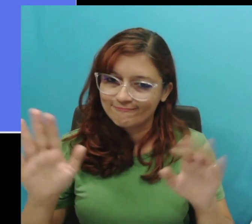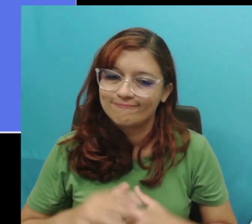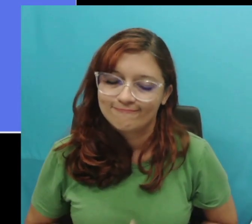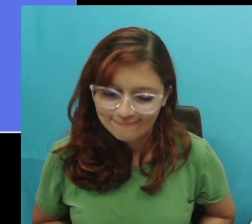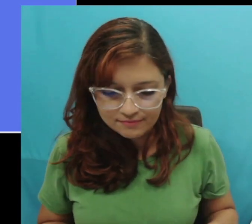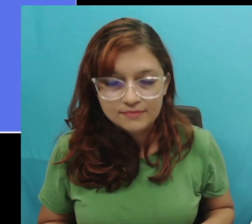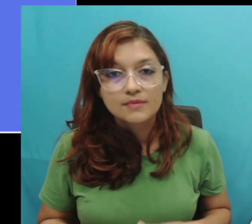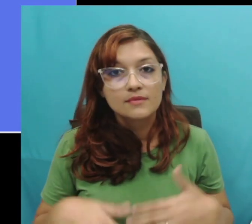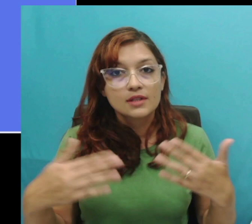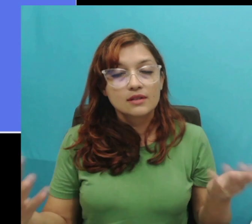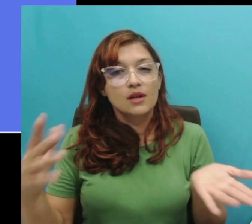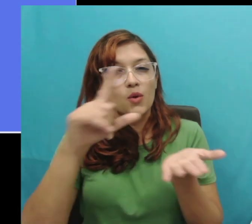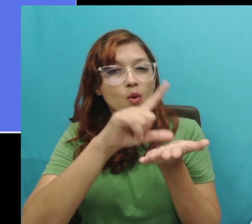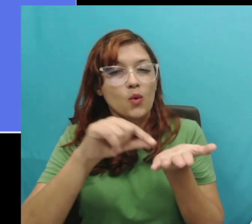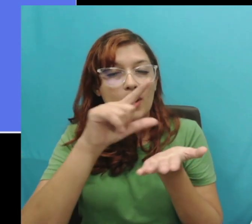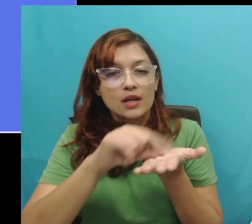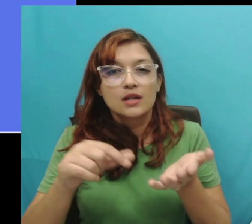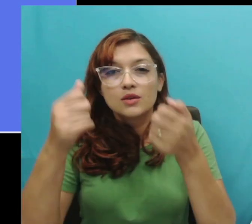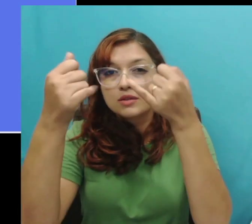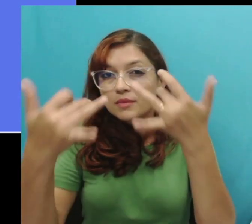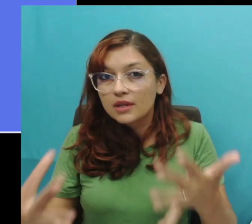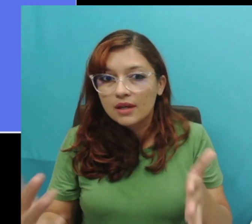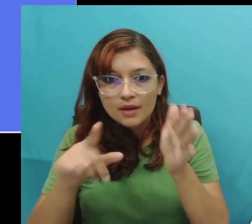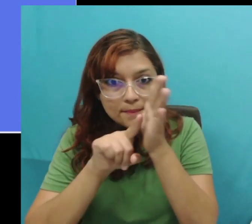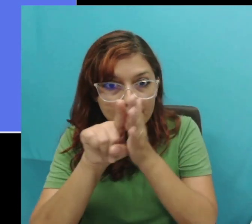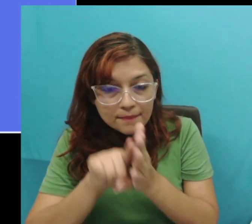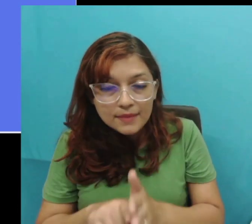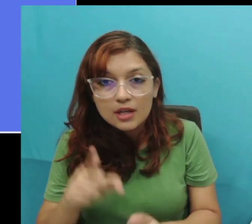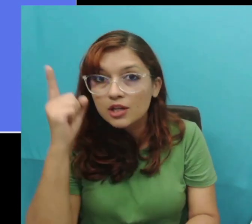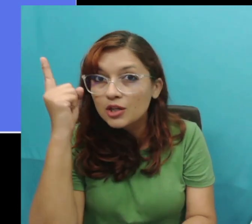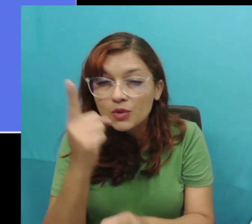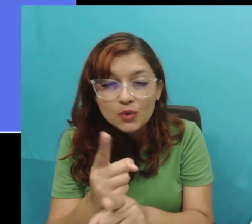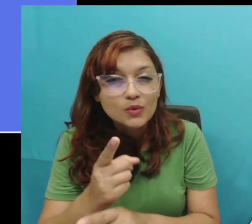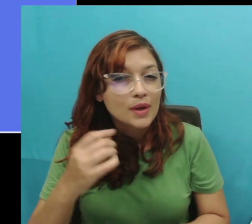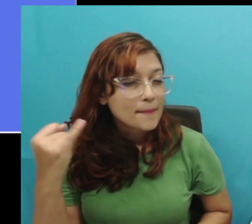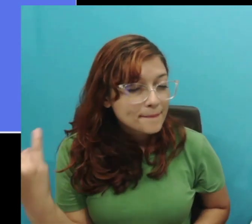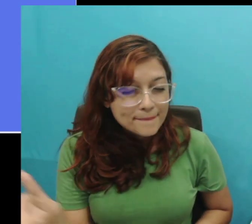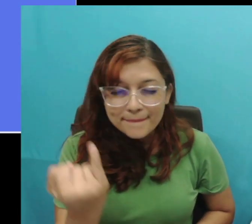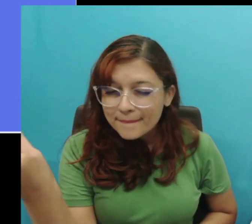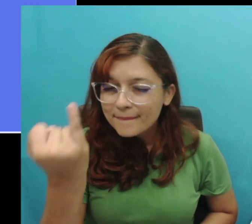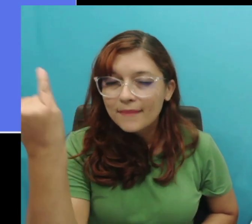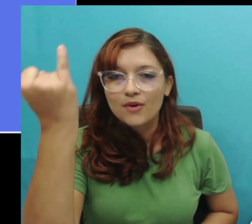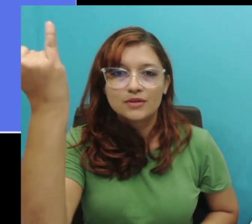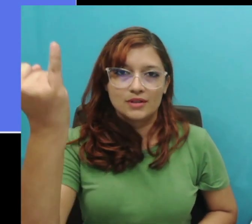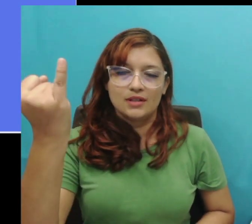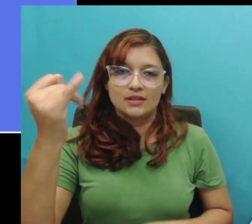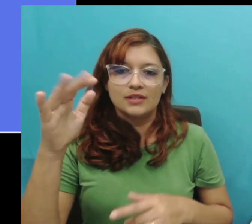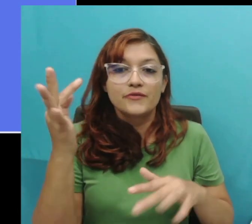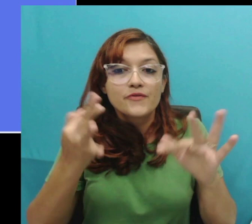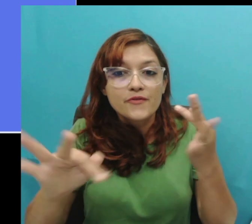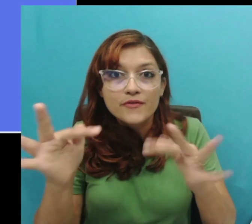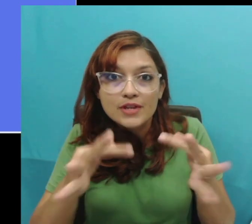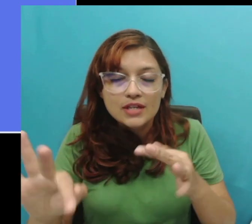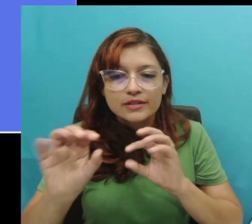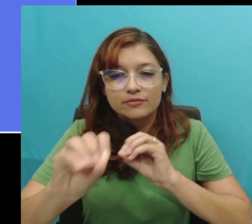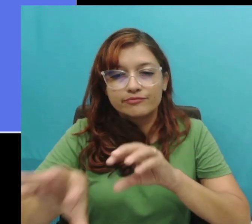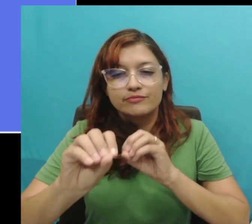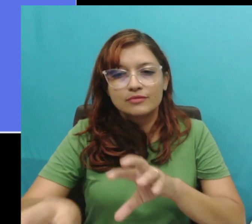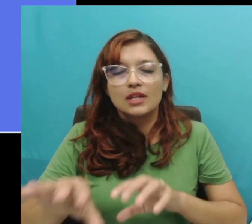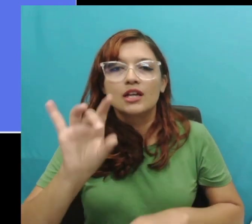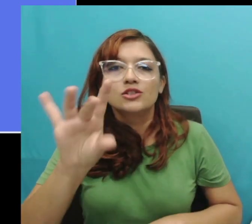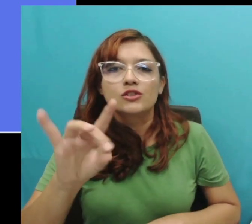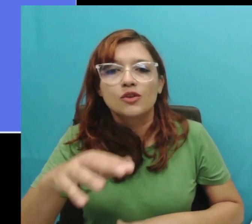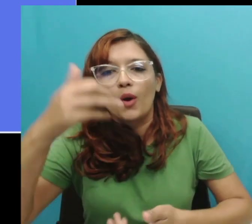no aprendizado. O artigo mostrou assim a importância do uso de experimentos no ensino da